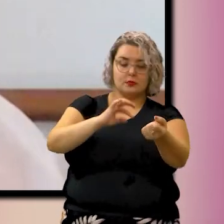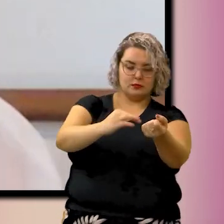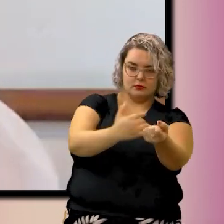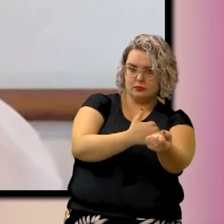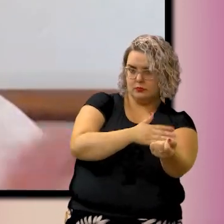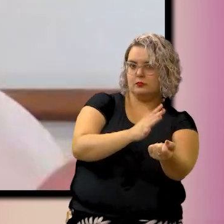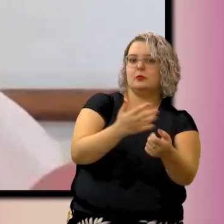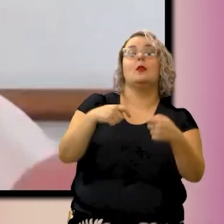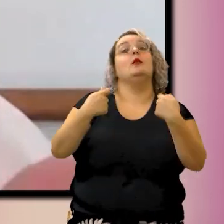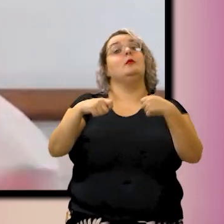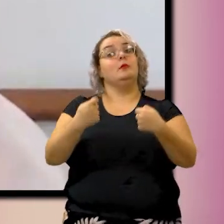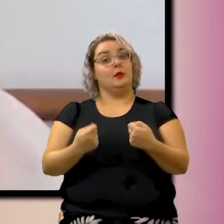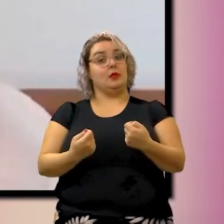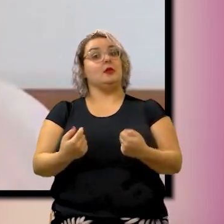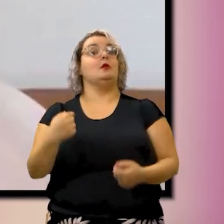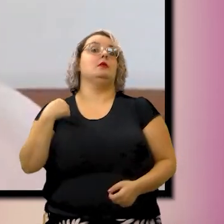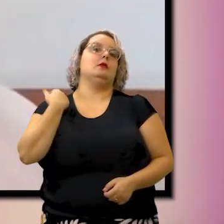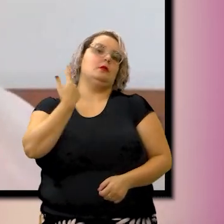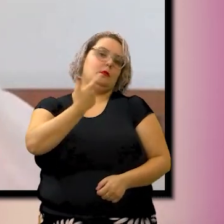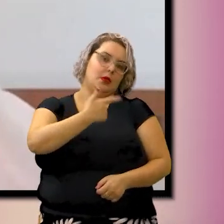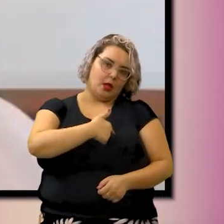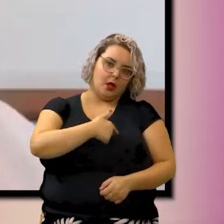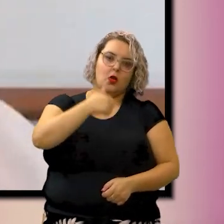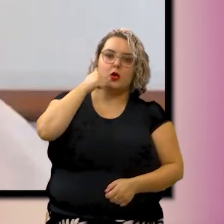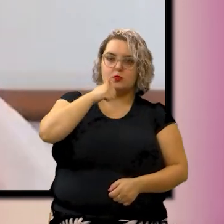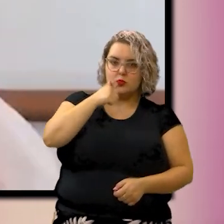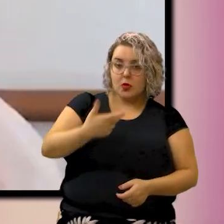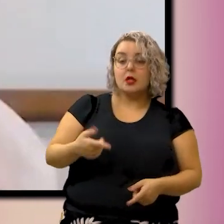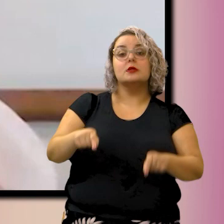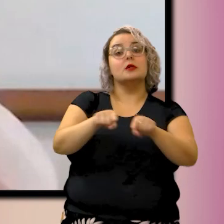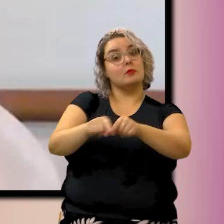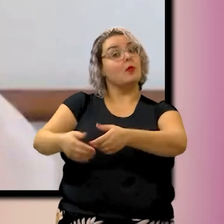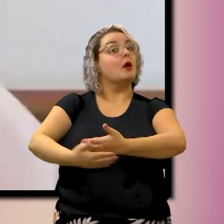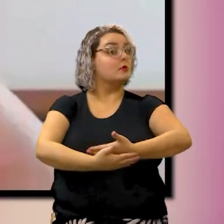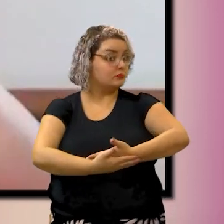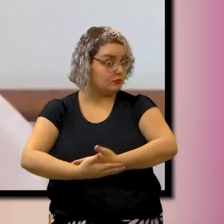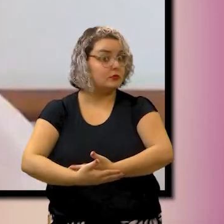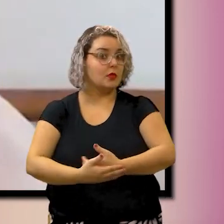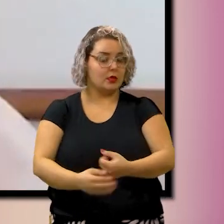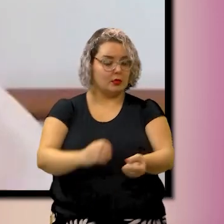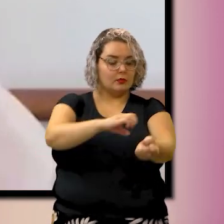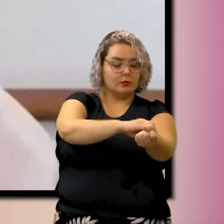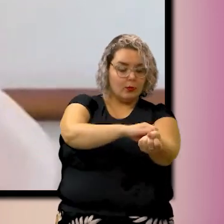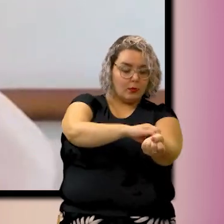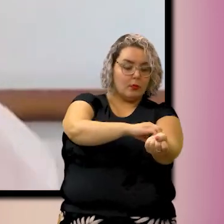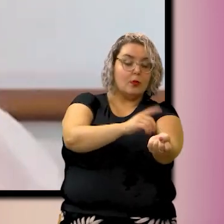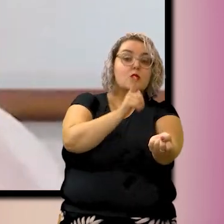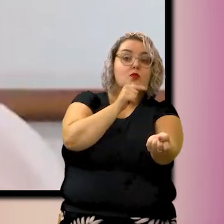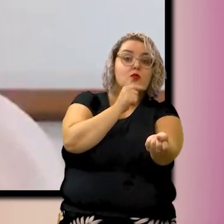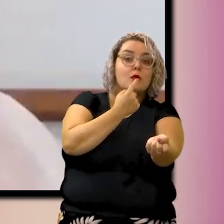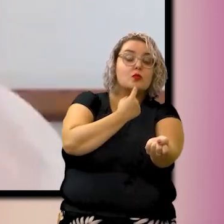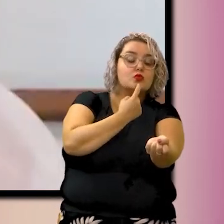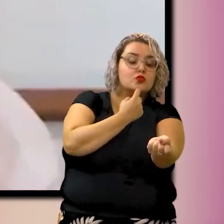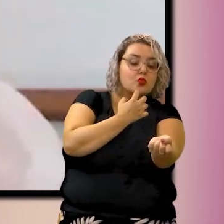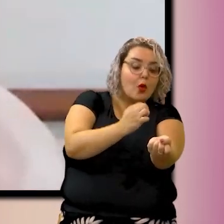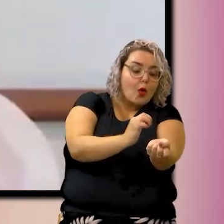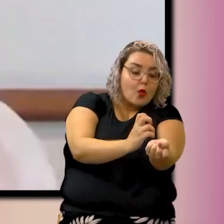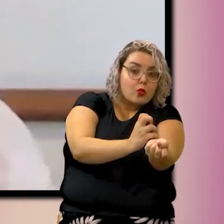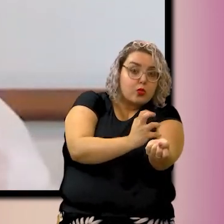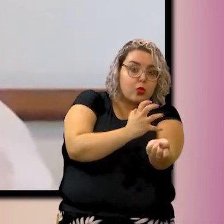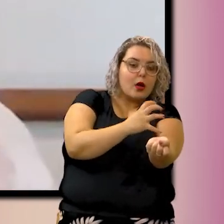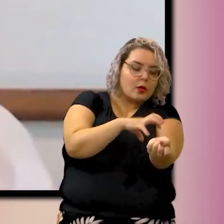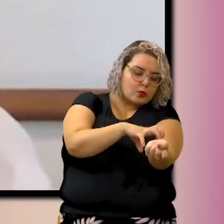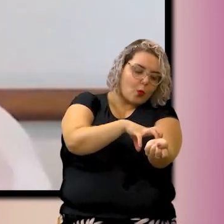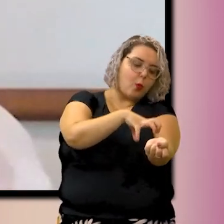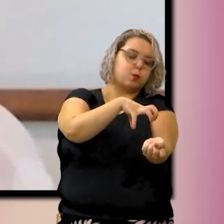circulante. A gente precisa ter sangue para a gente e para o bebê. Então, essa quantidade de sangue enche mais a veia com sangue. Então, isso também pode levar